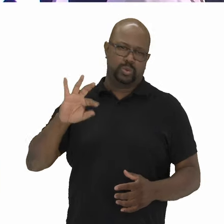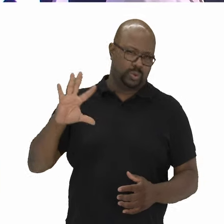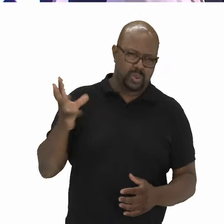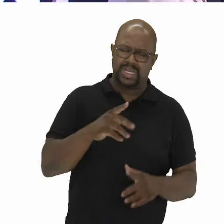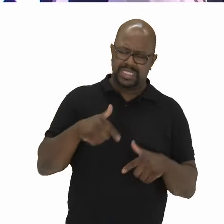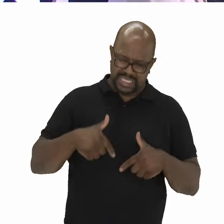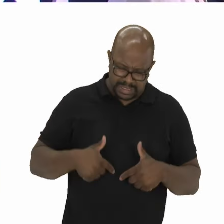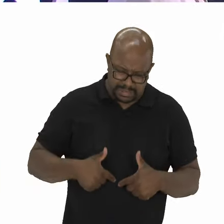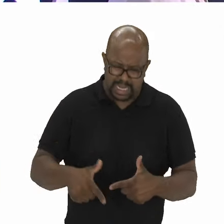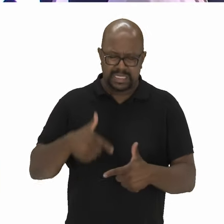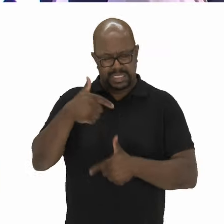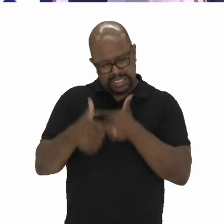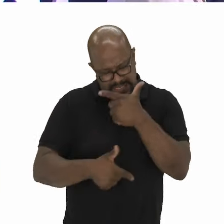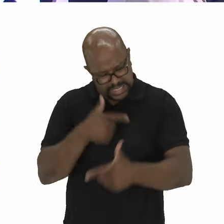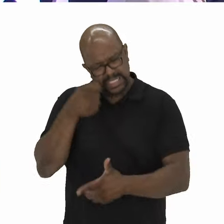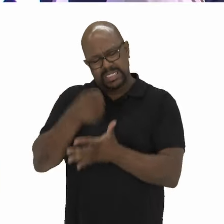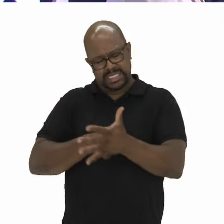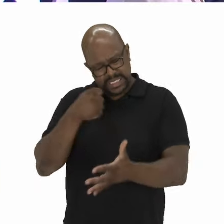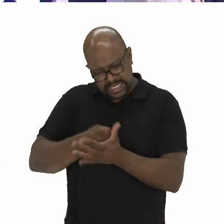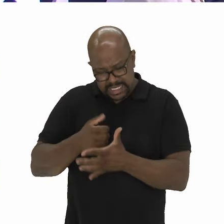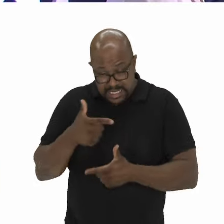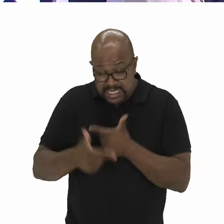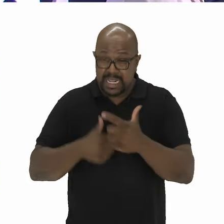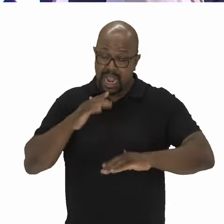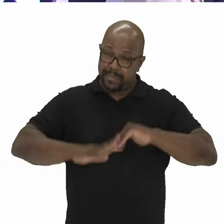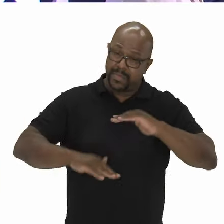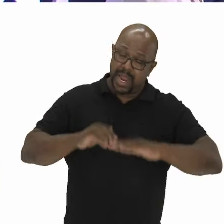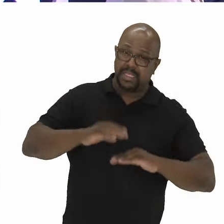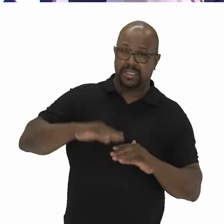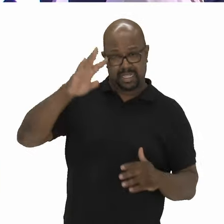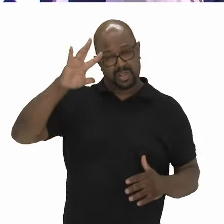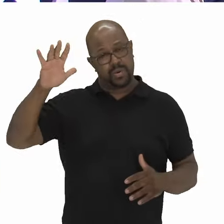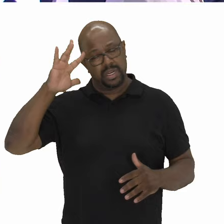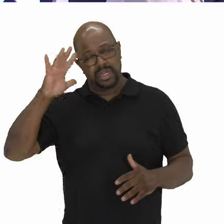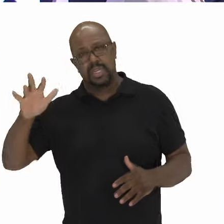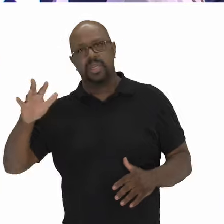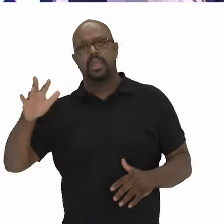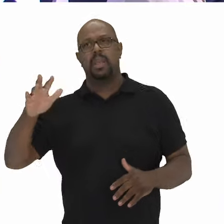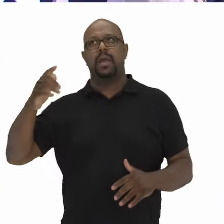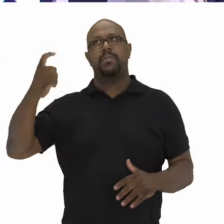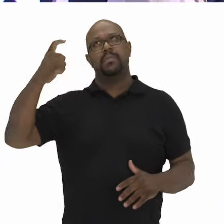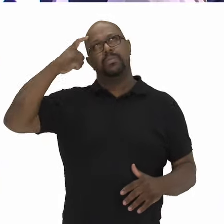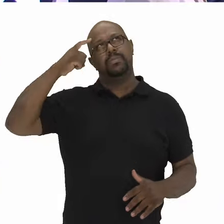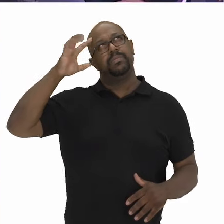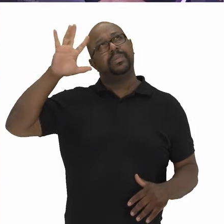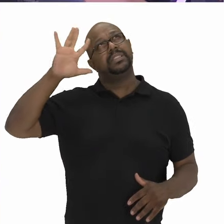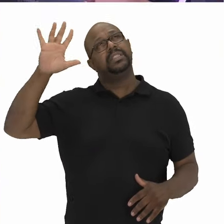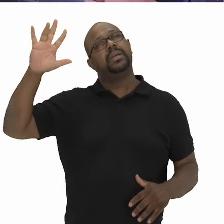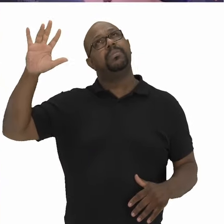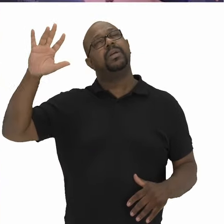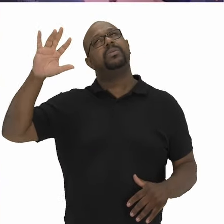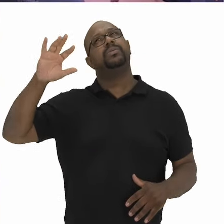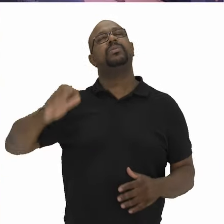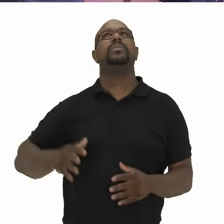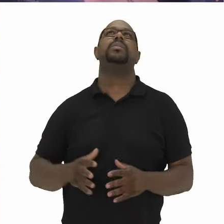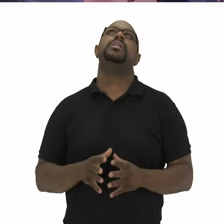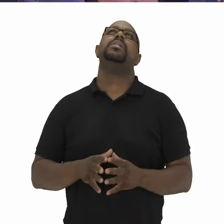apesar de toda essa dedicação eh na prática e na teoria para um